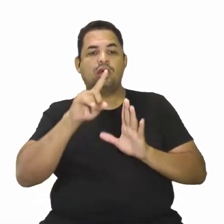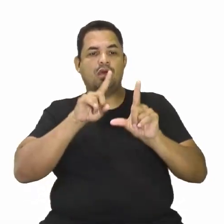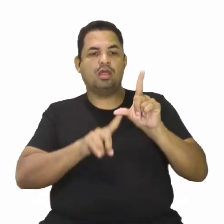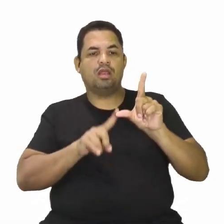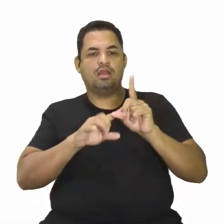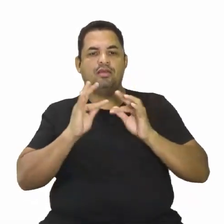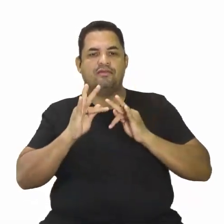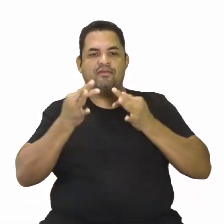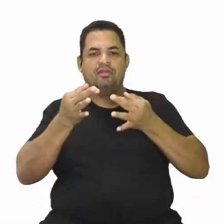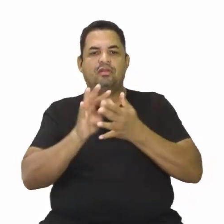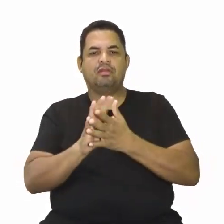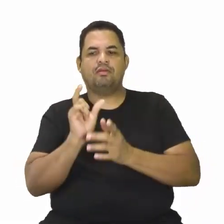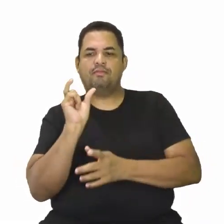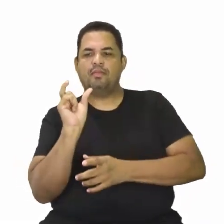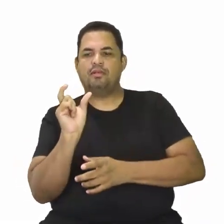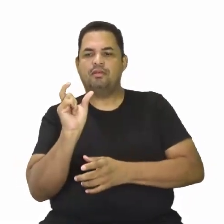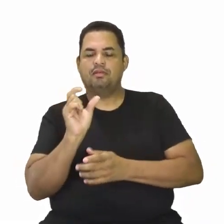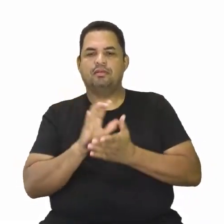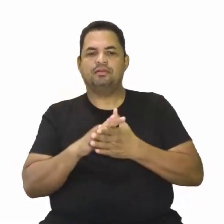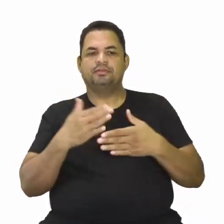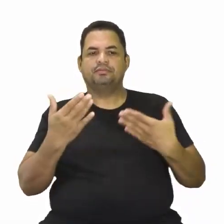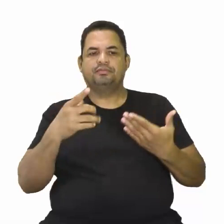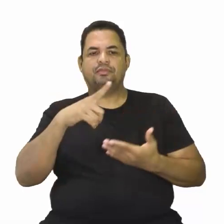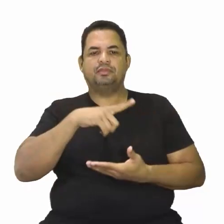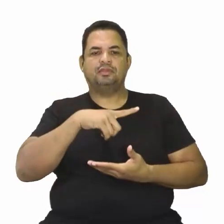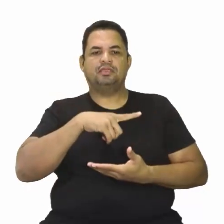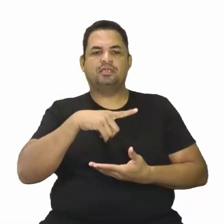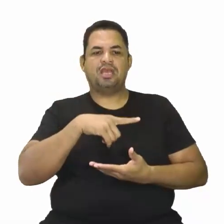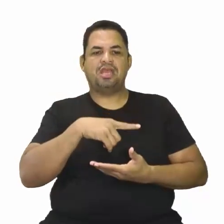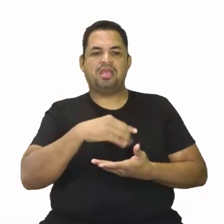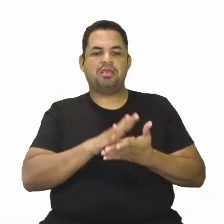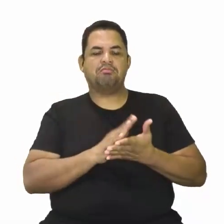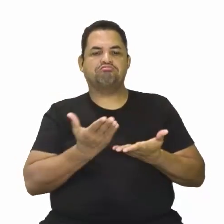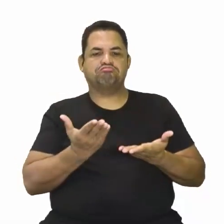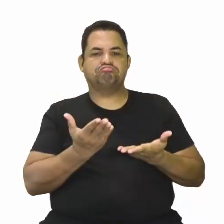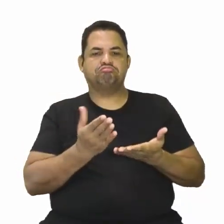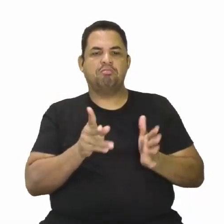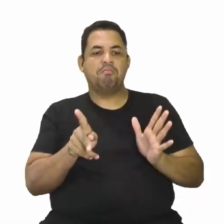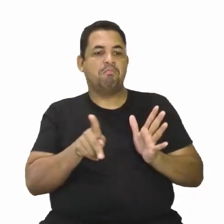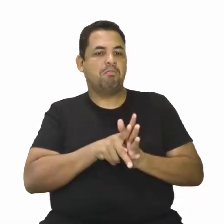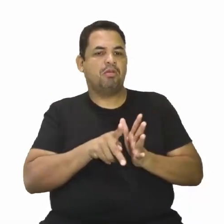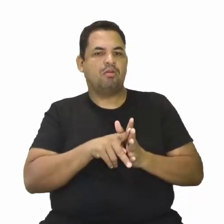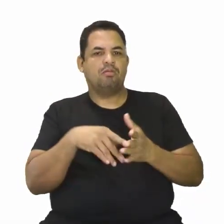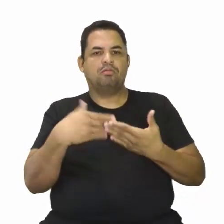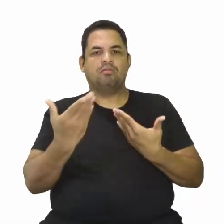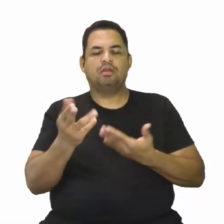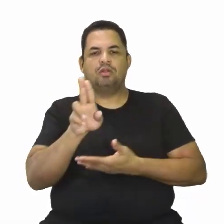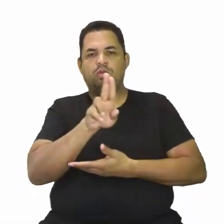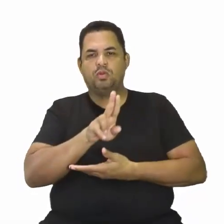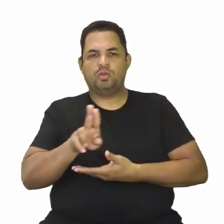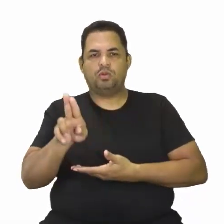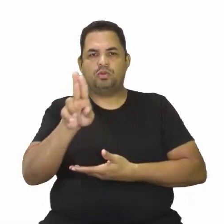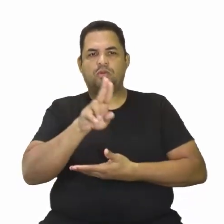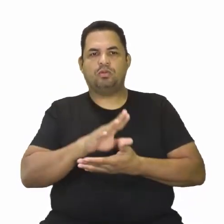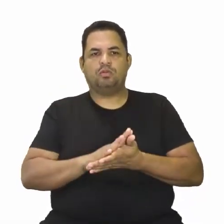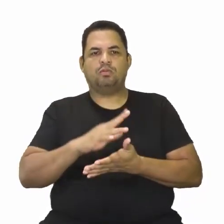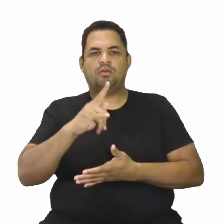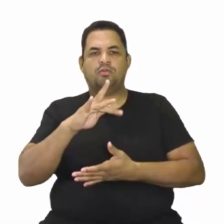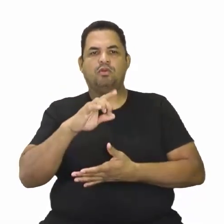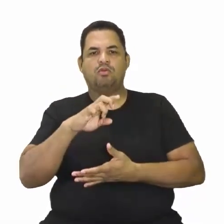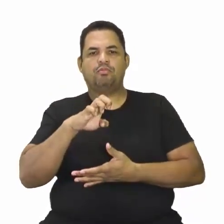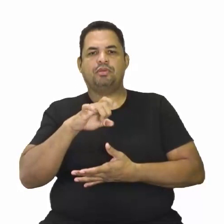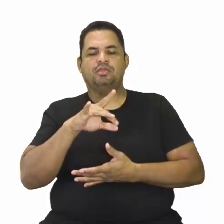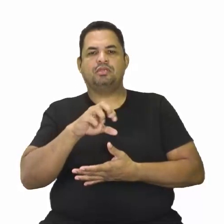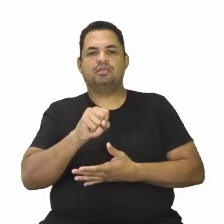palavra. Nós vimos nessa aula que nós temos casos específicos para o uso da